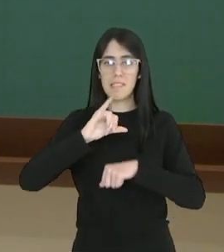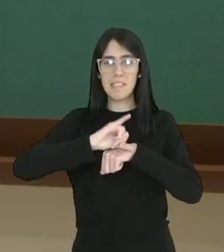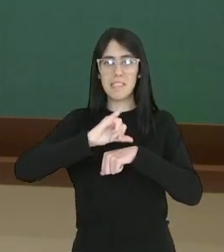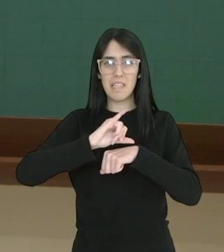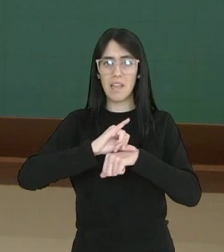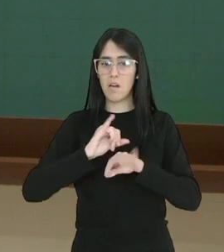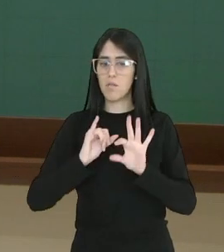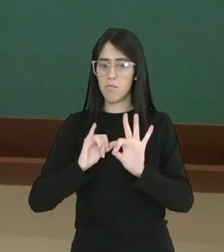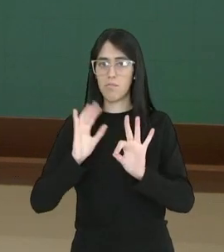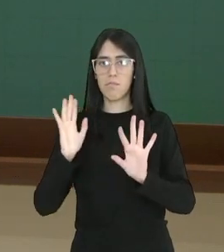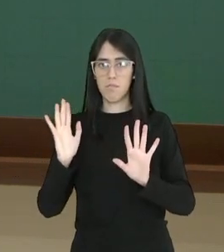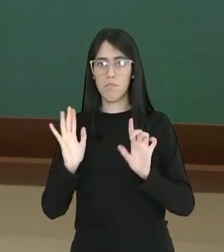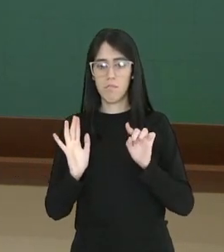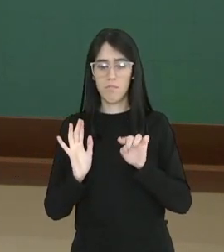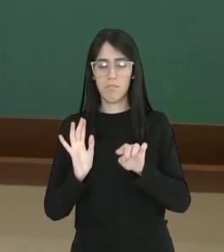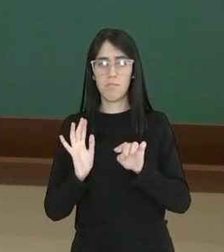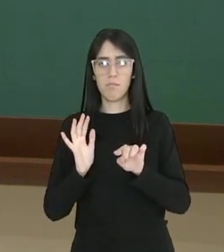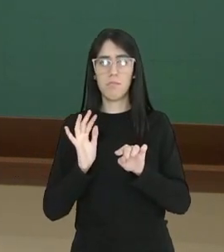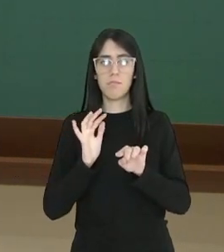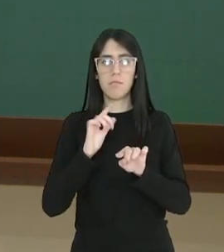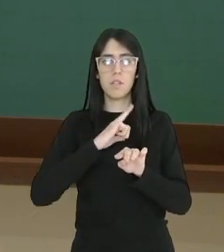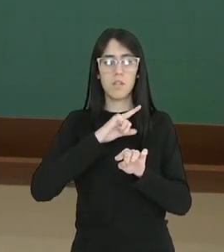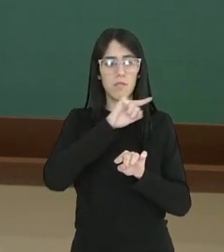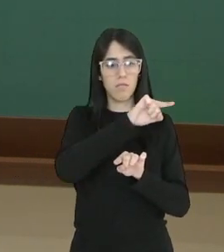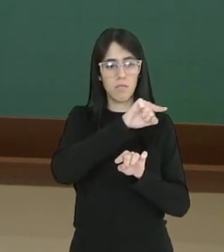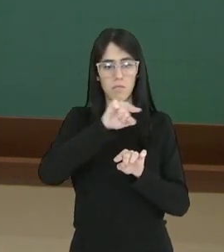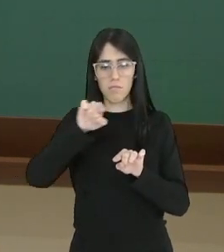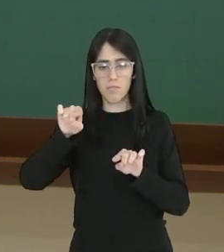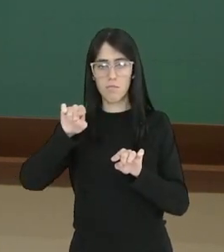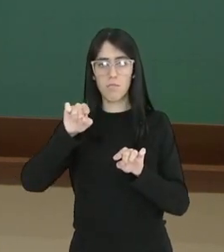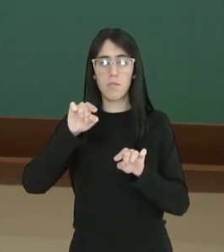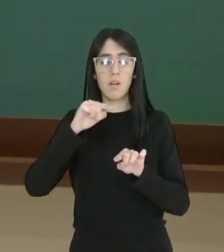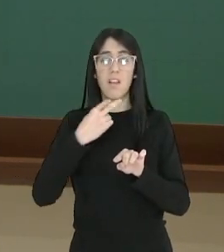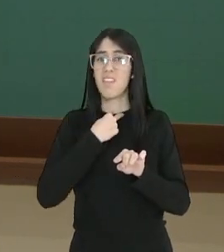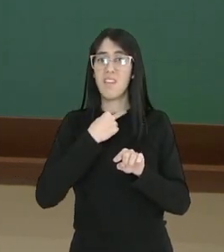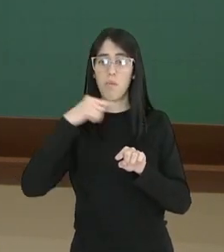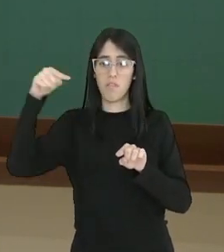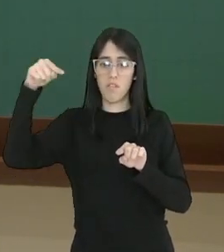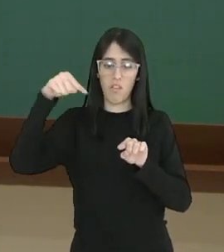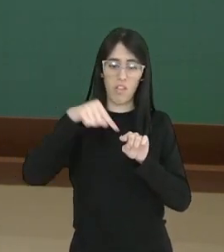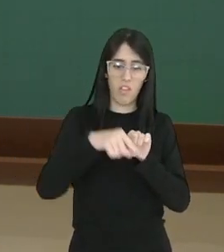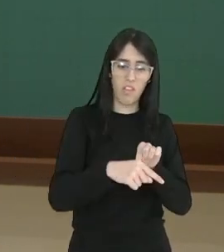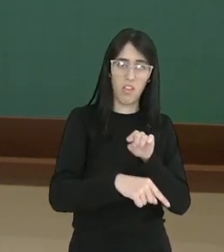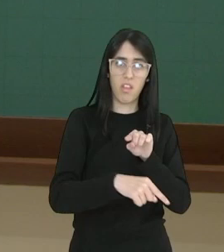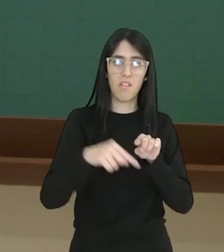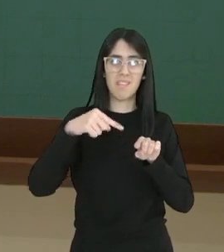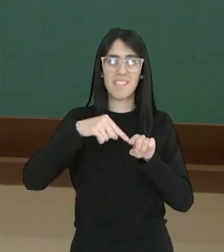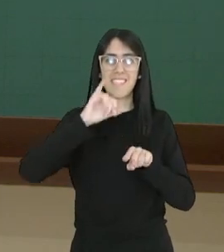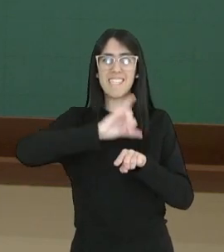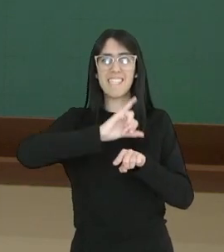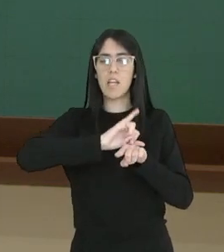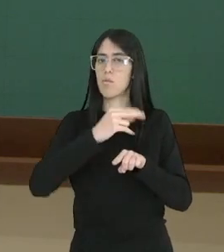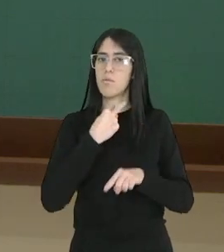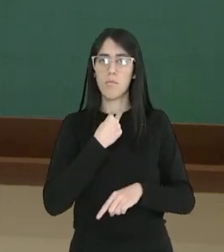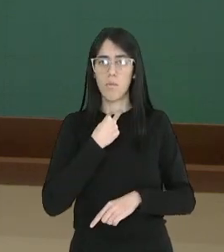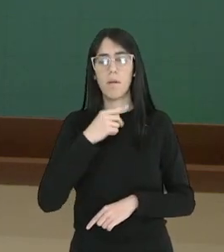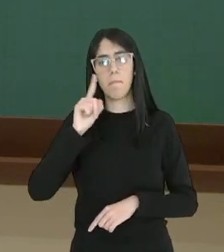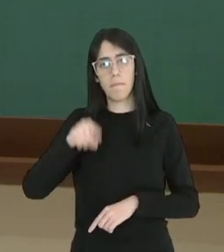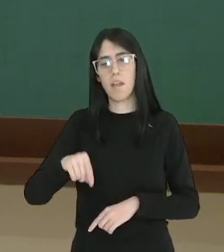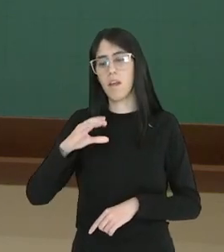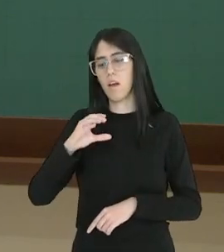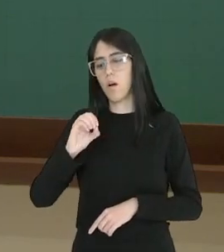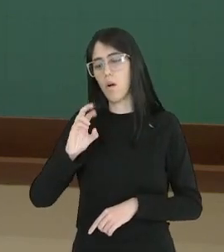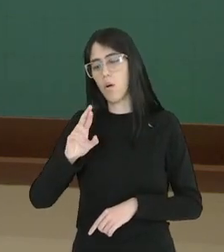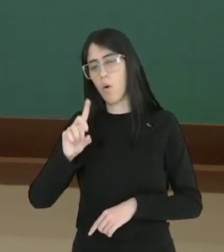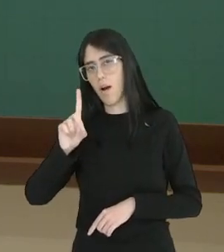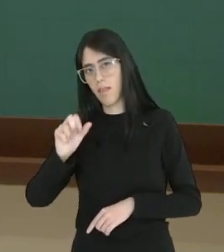central, tá? Então, a ligação entre esses pontos distintos, nós chamamos de corda, ok?